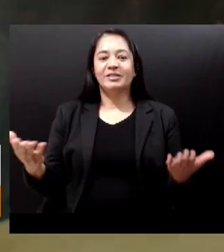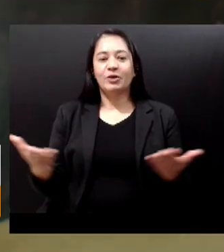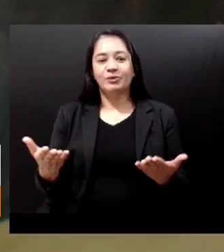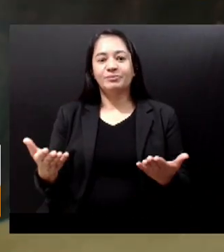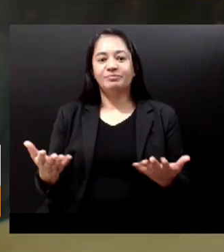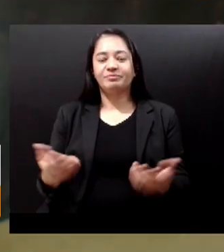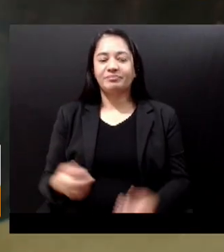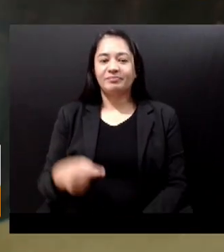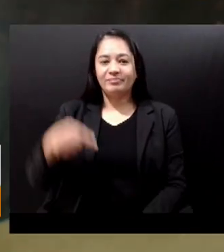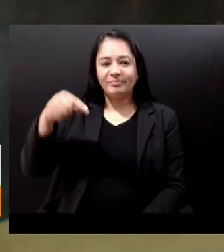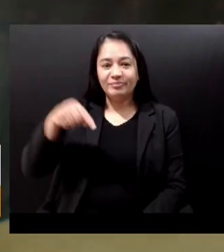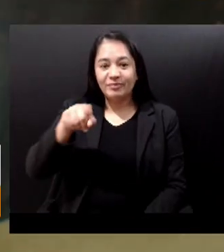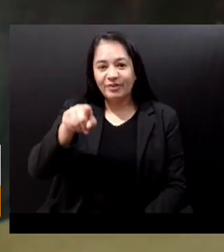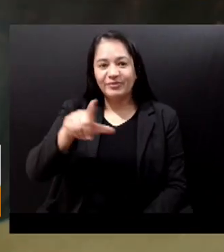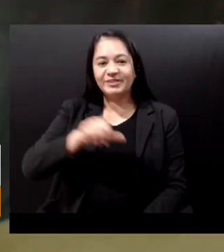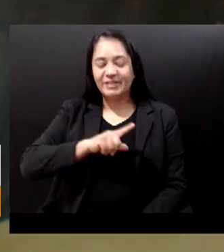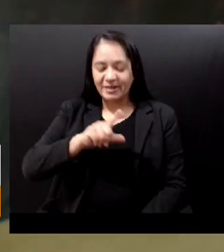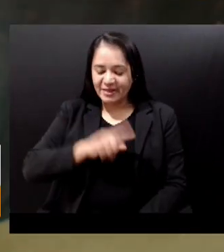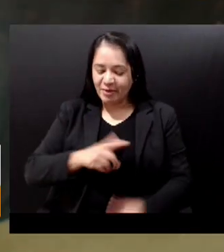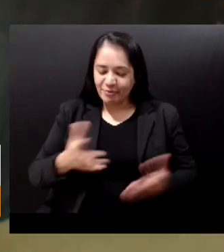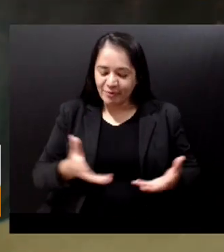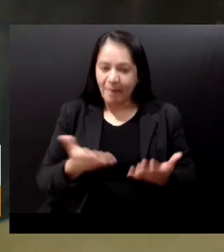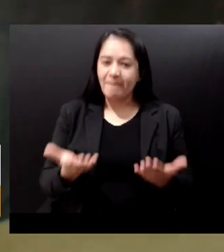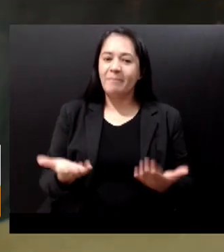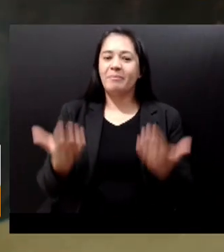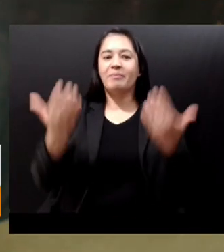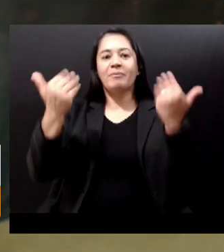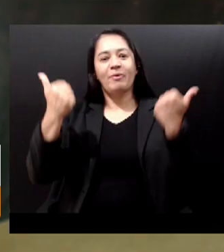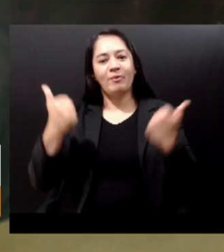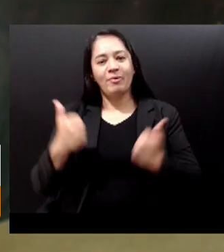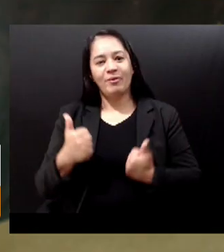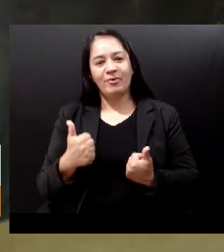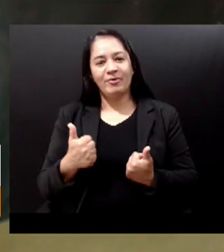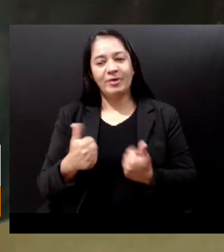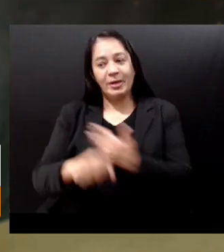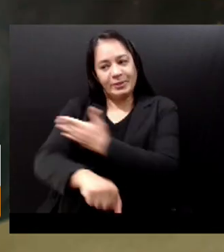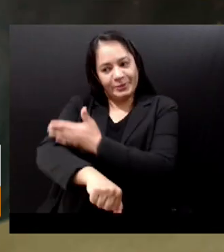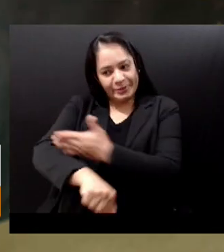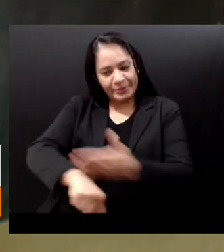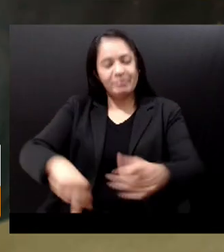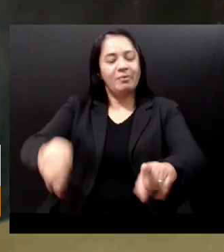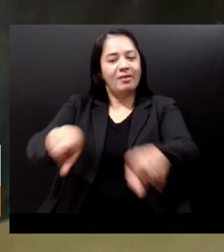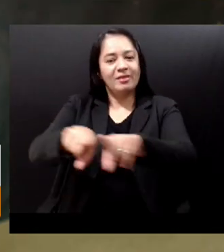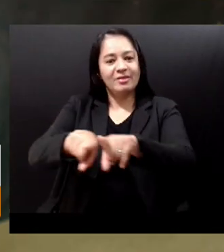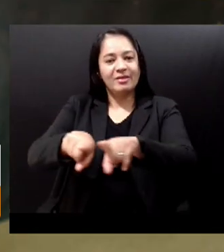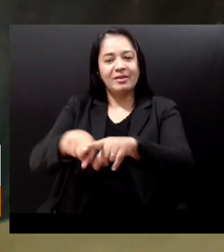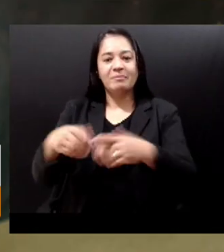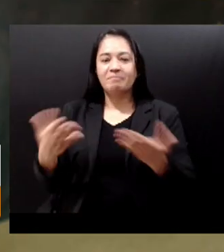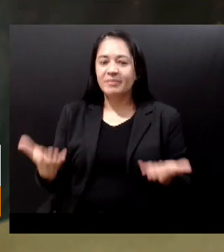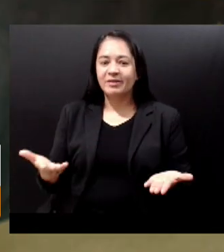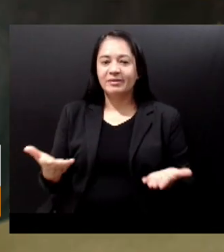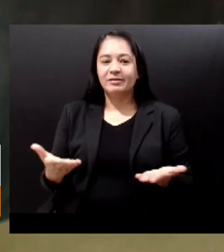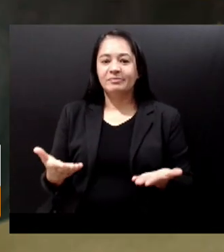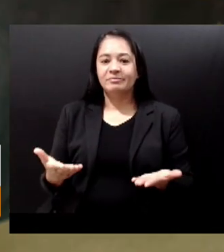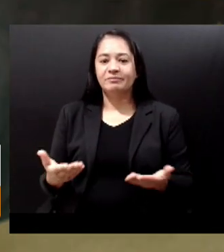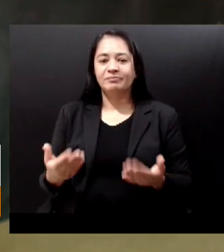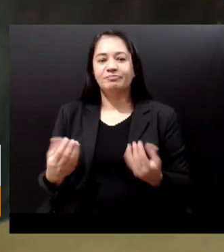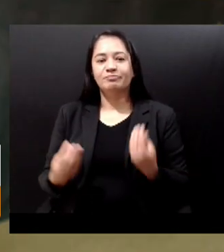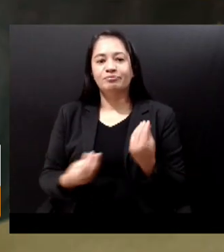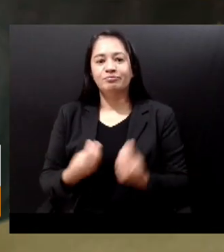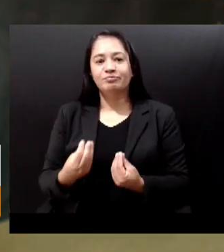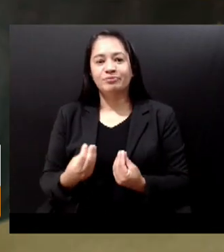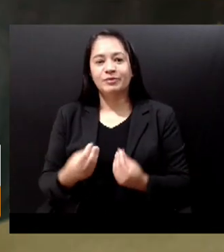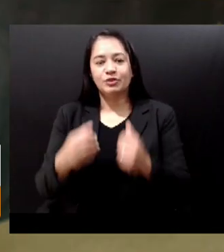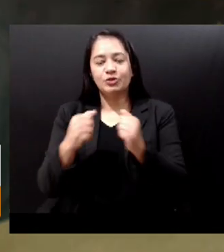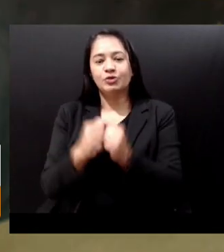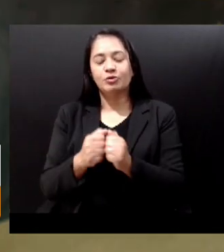uma motivação. Bora agora ter disciplina, né, Marcelo? E a disciplina, ela vem com a frequência